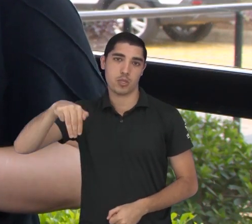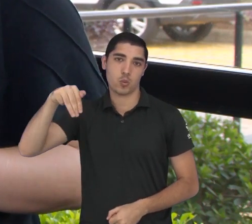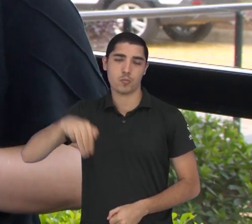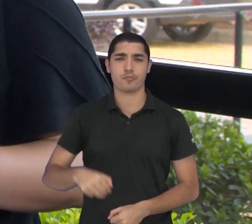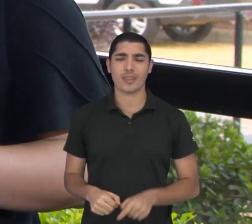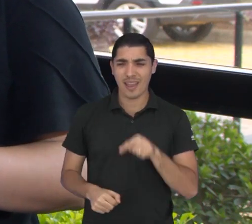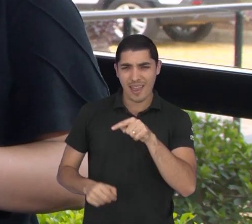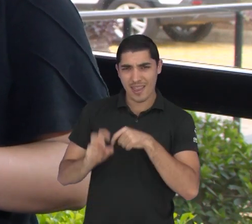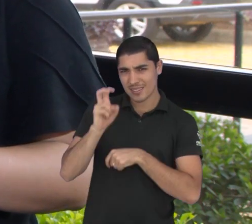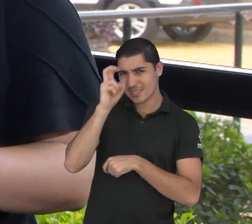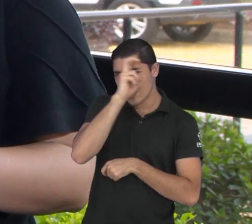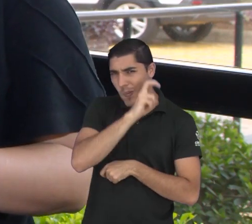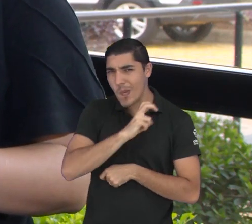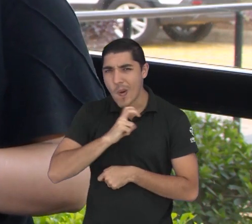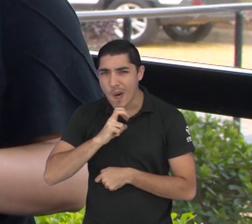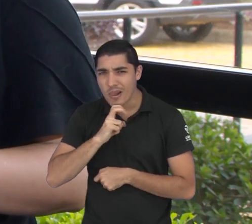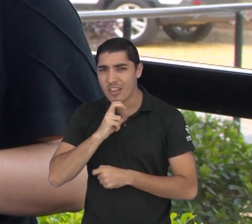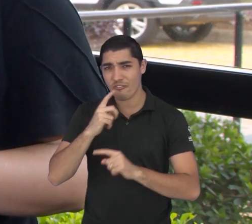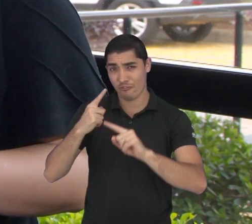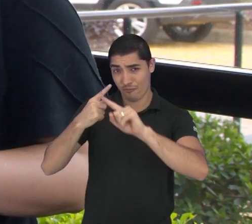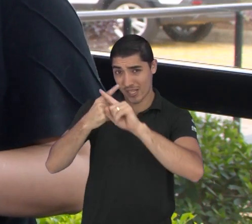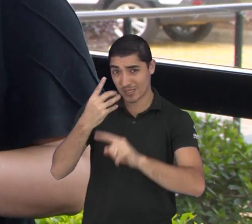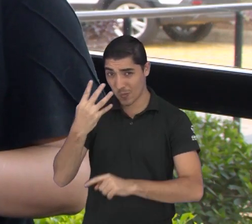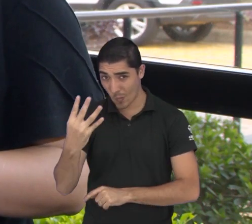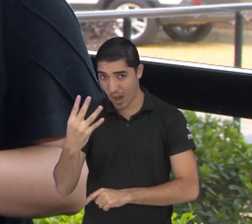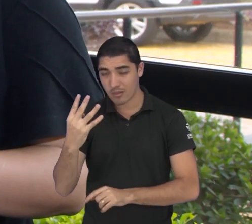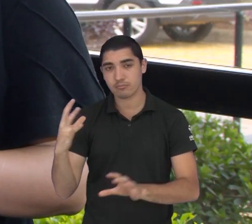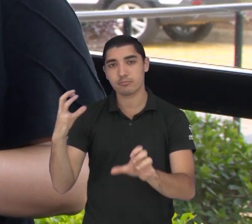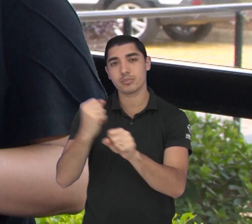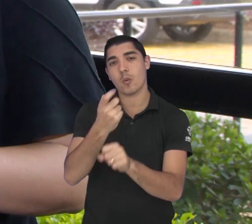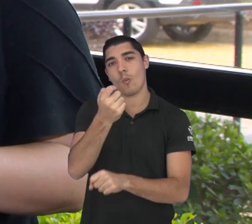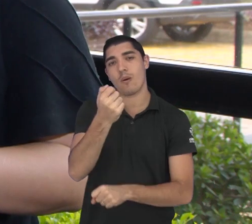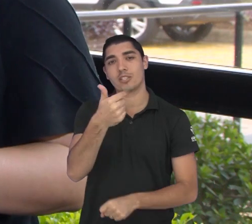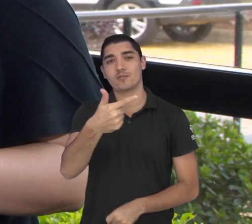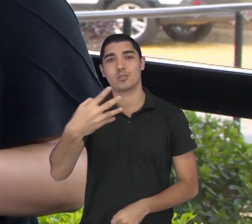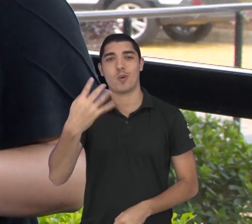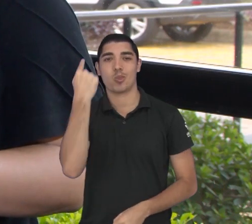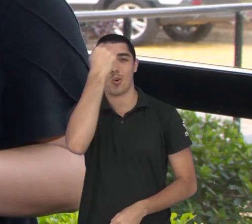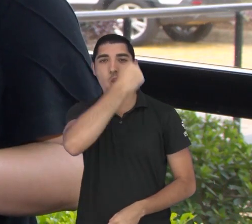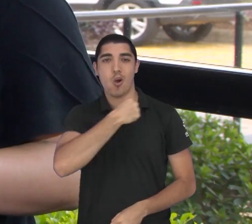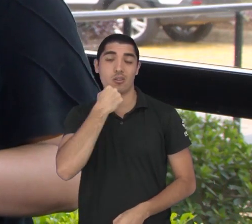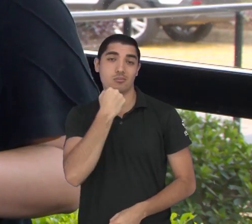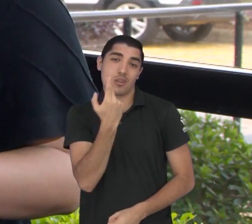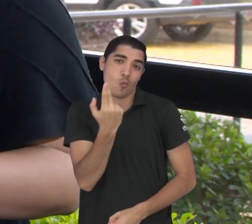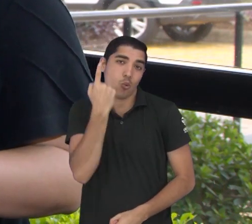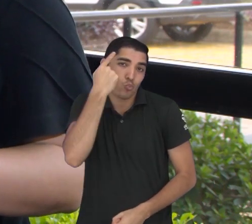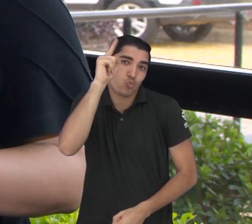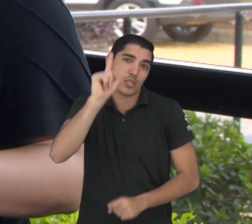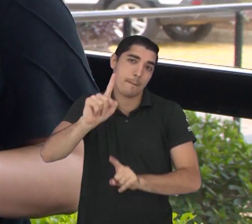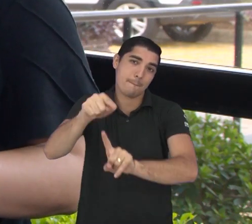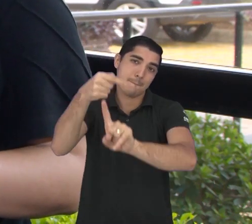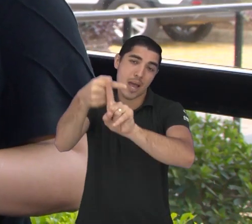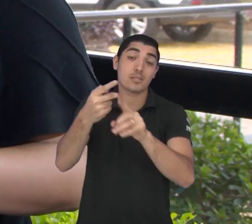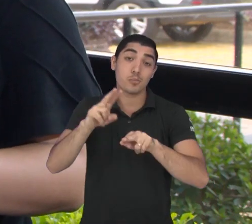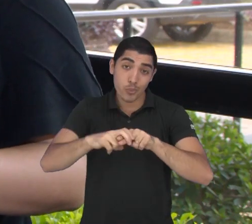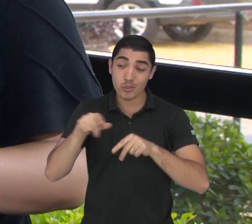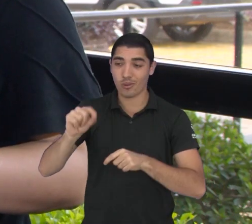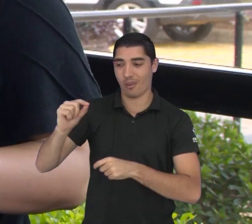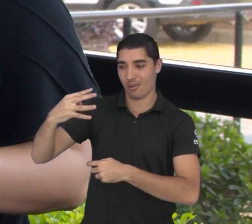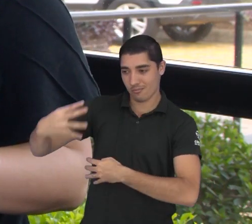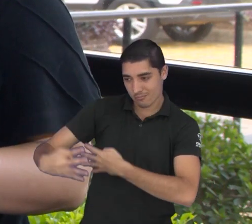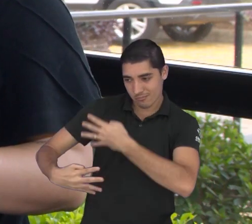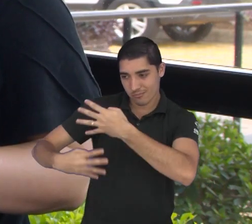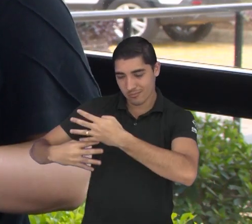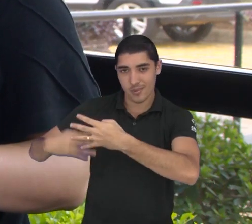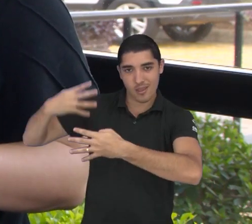48 minutos. Esse tempo extra, vezes 4, resulta em quase 24 horas a mais, ou seja, um dia inteiro. Por isso que